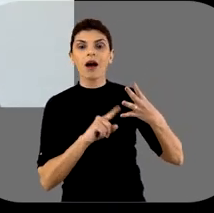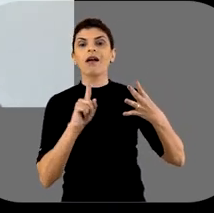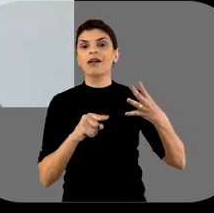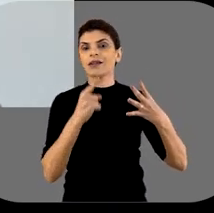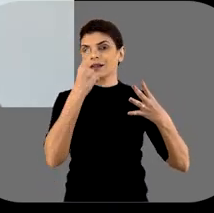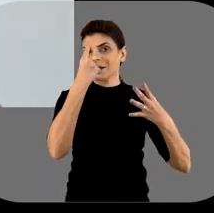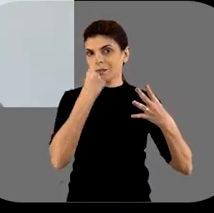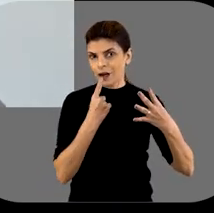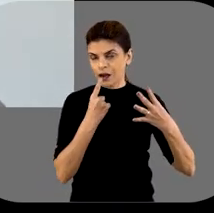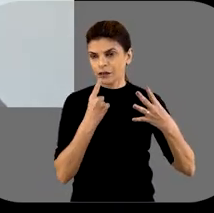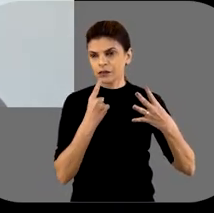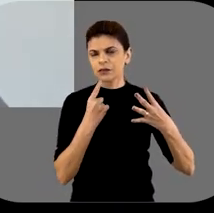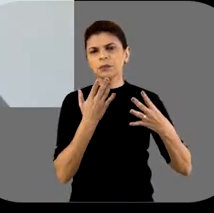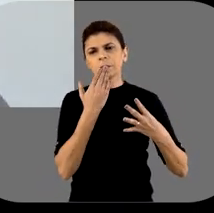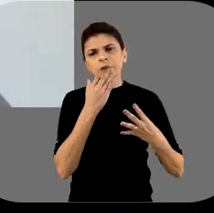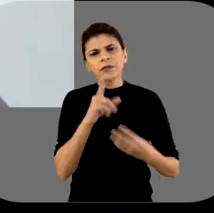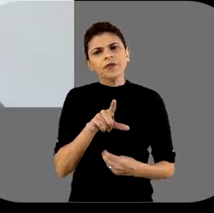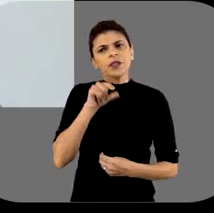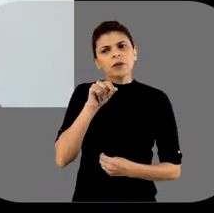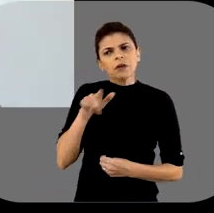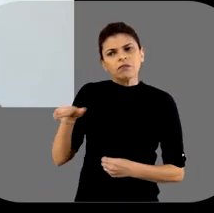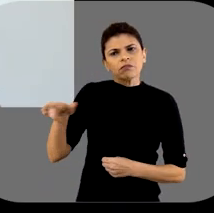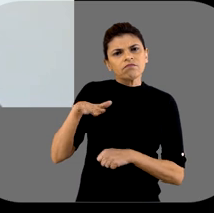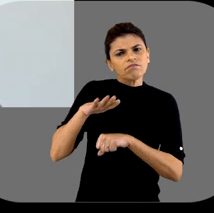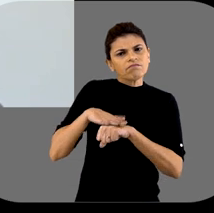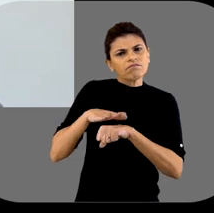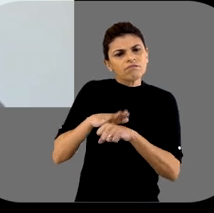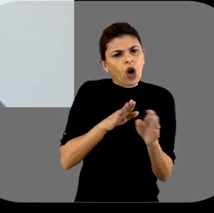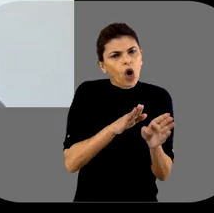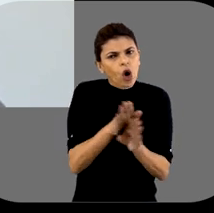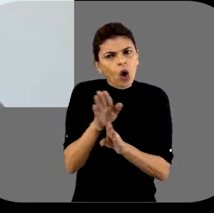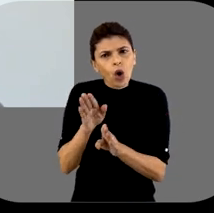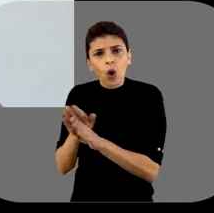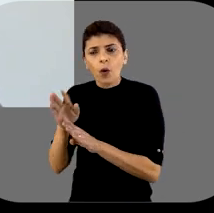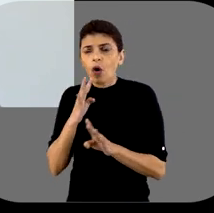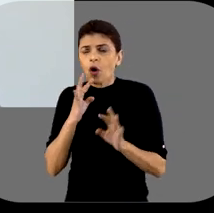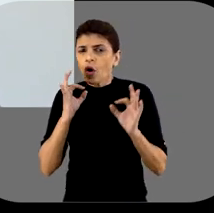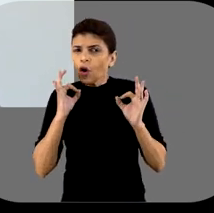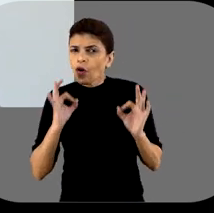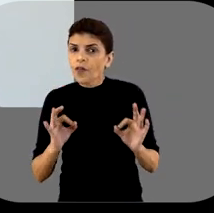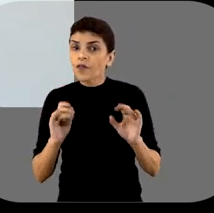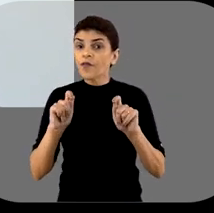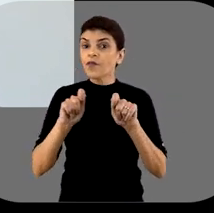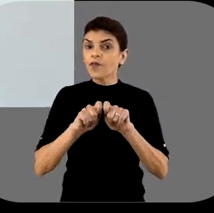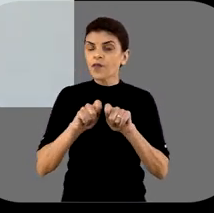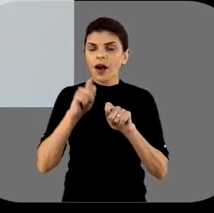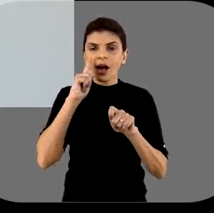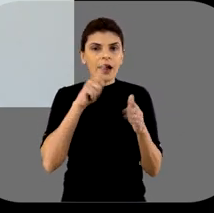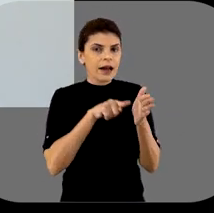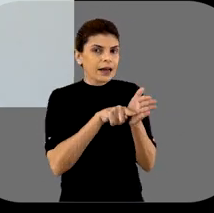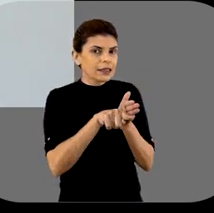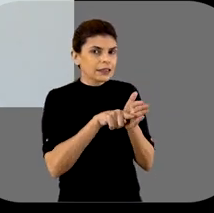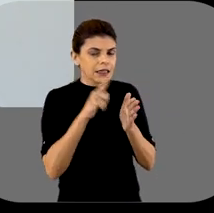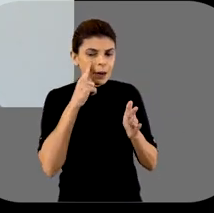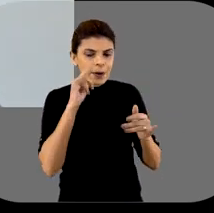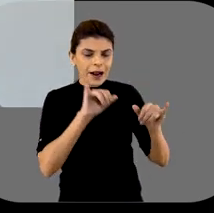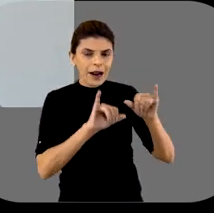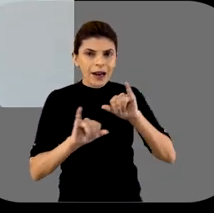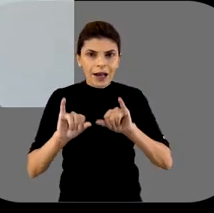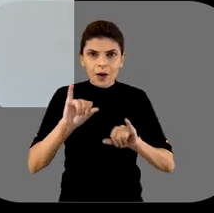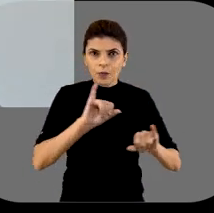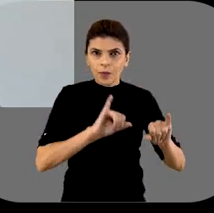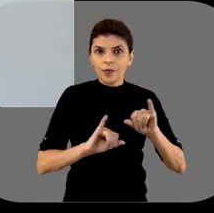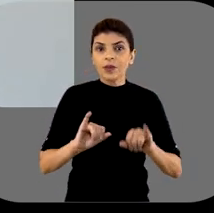imagem. Então, preferencialmente eles recomendam, que a confirmação do caso seja feita por exame laboratorial,